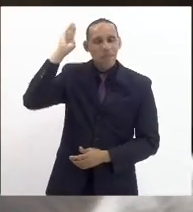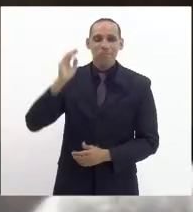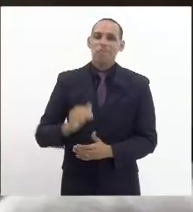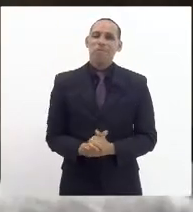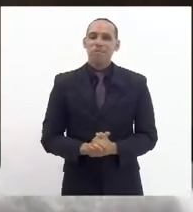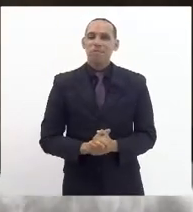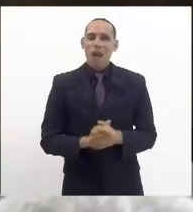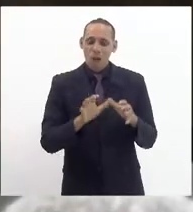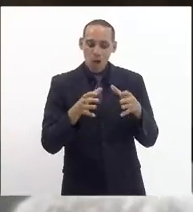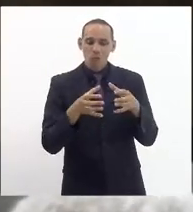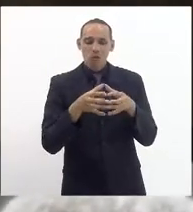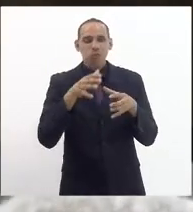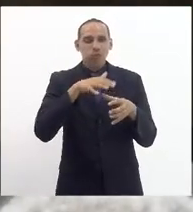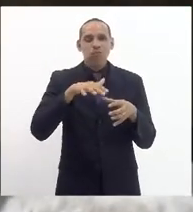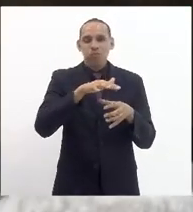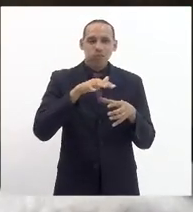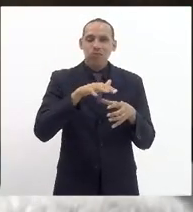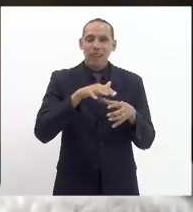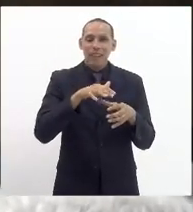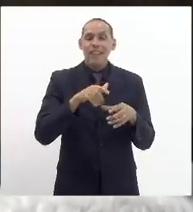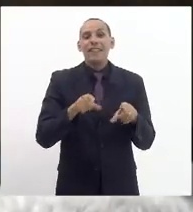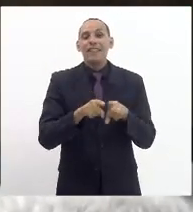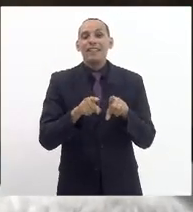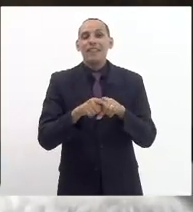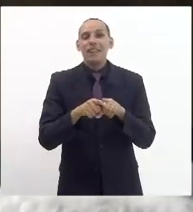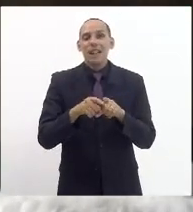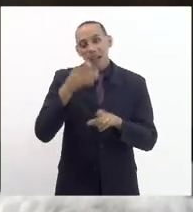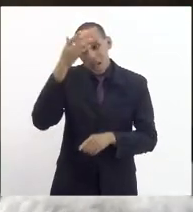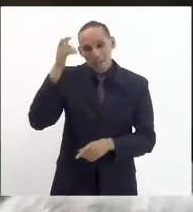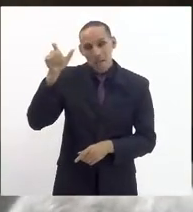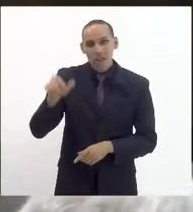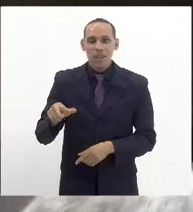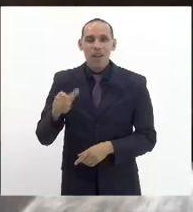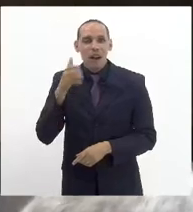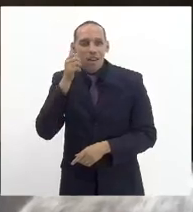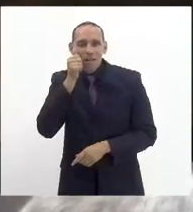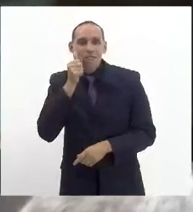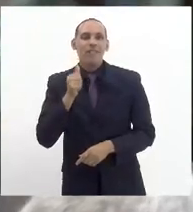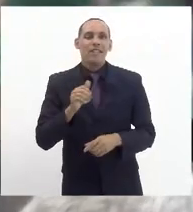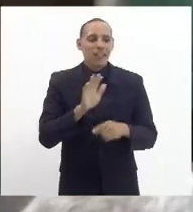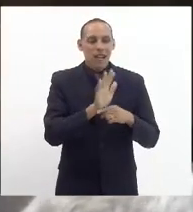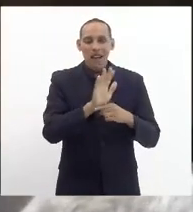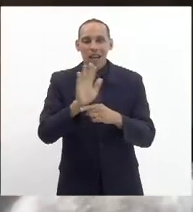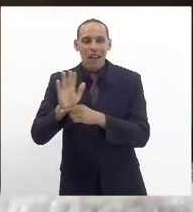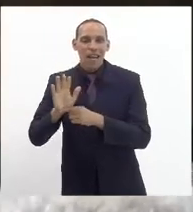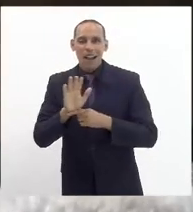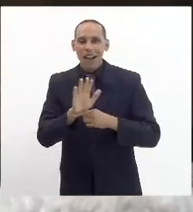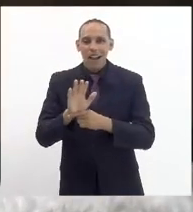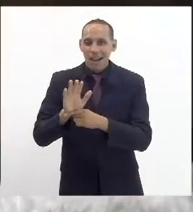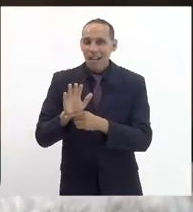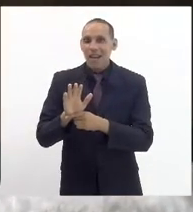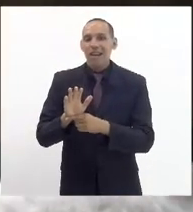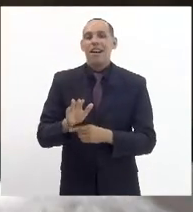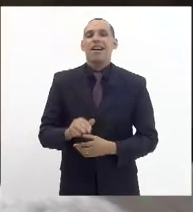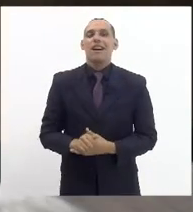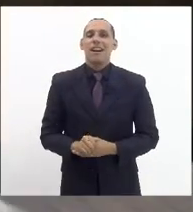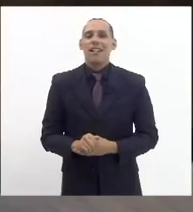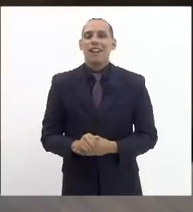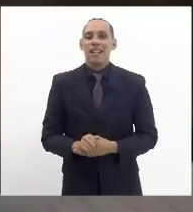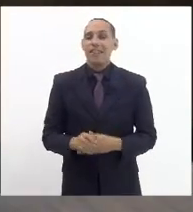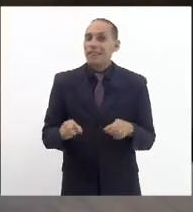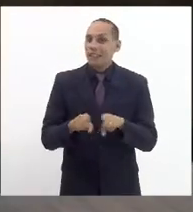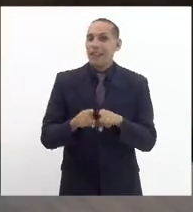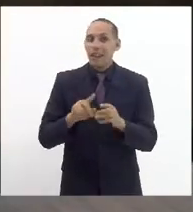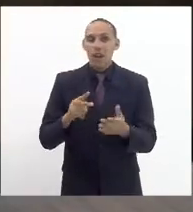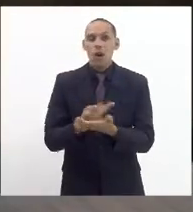da corporação como um todo, dos salva-vidas que vem se dedicando aí a salvar vidas e que também acontece